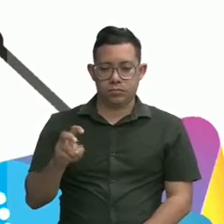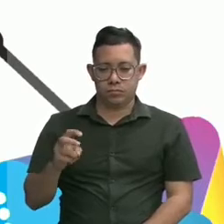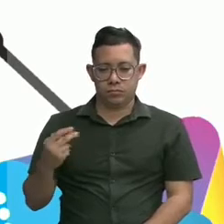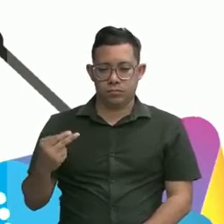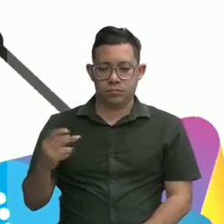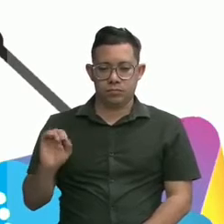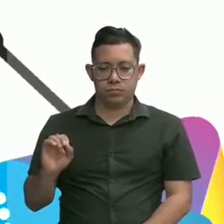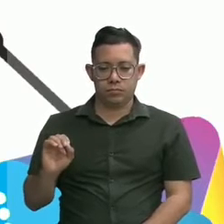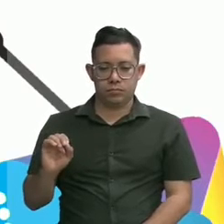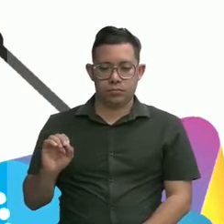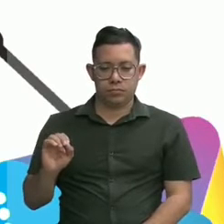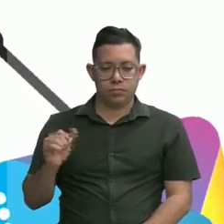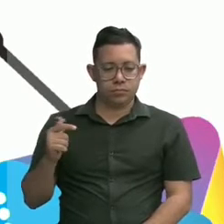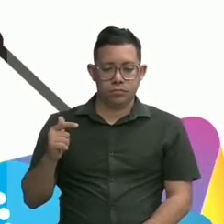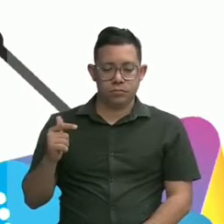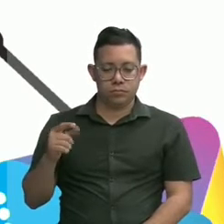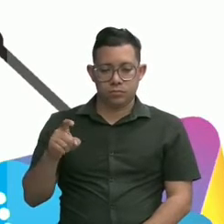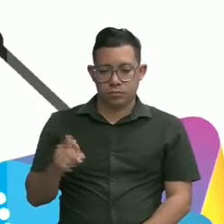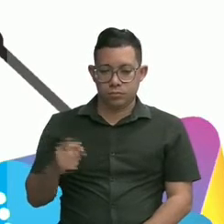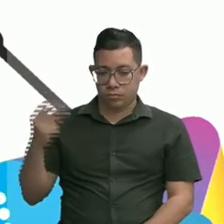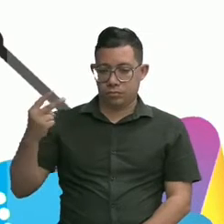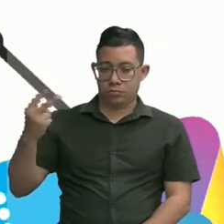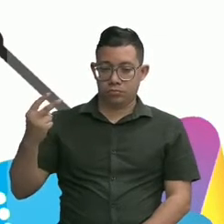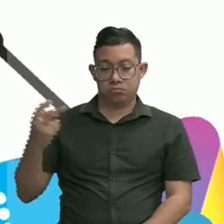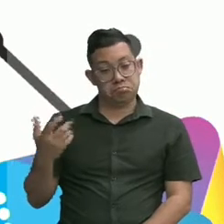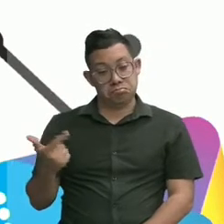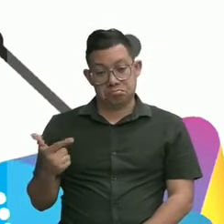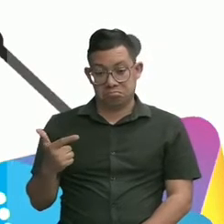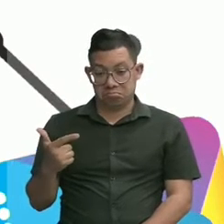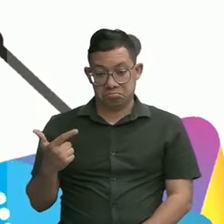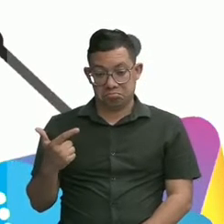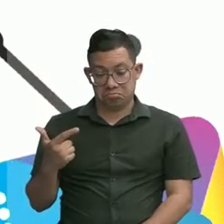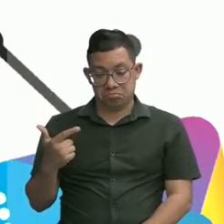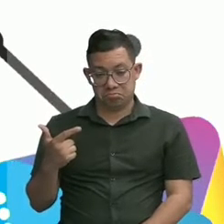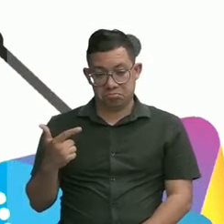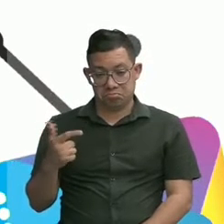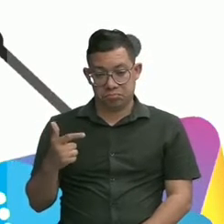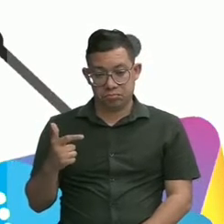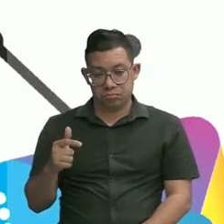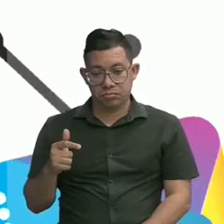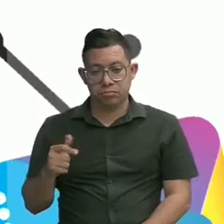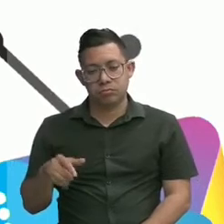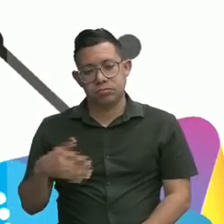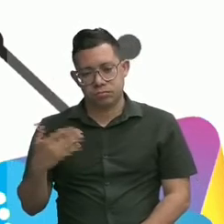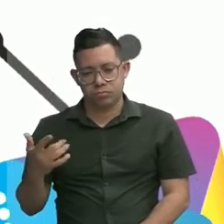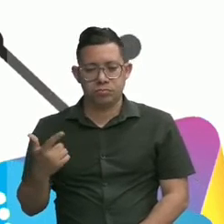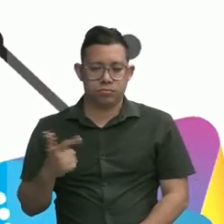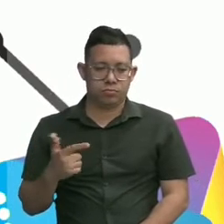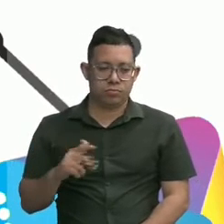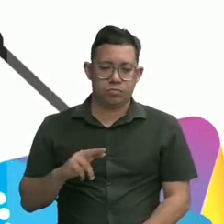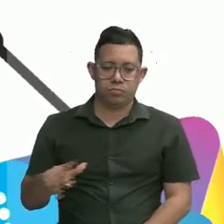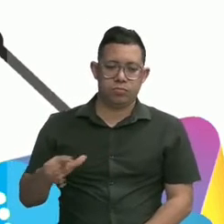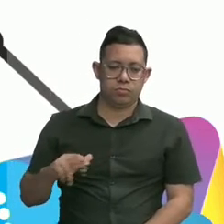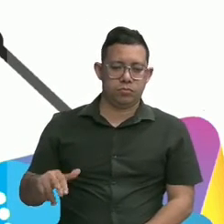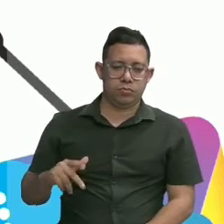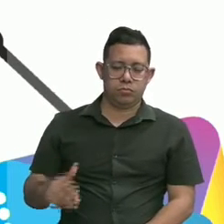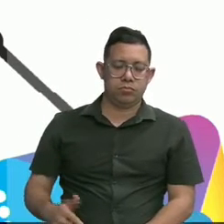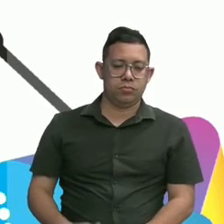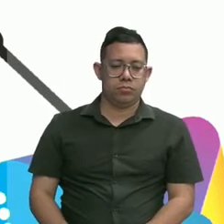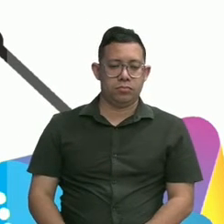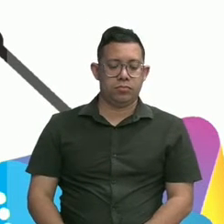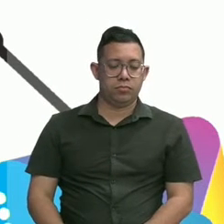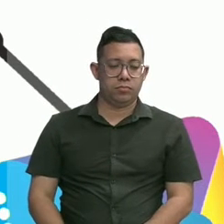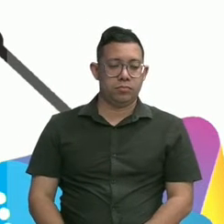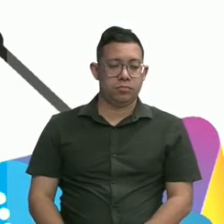gente sabe não tem o elevado a 2 ali na variável né o X então lá não é não é do